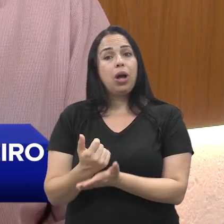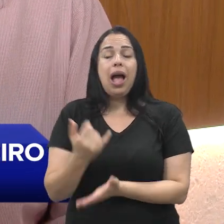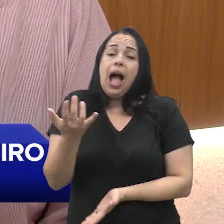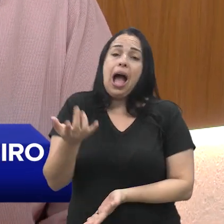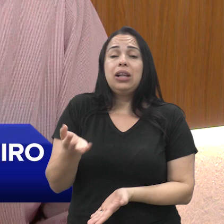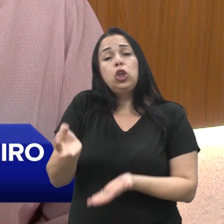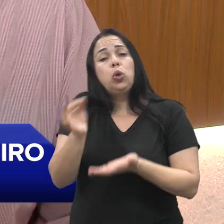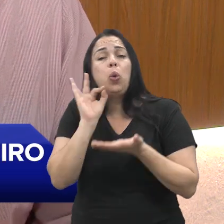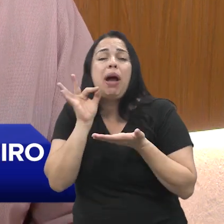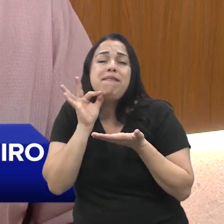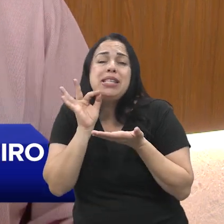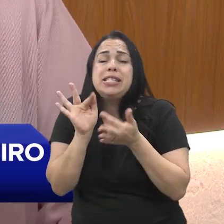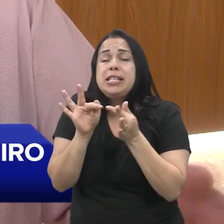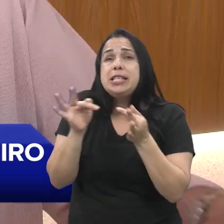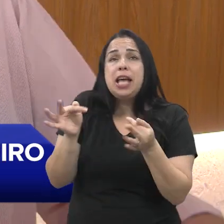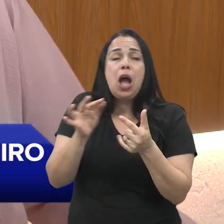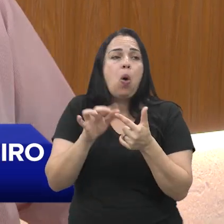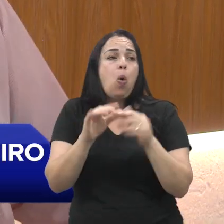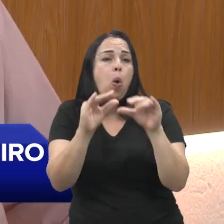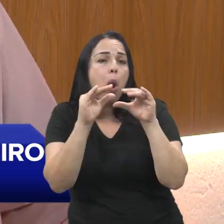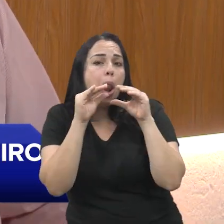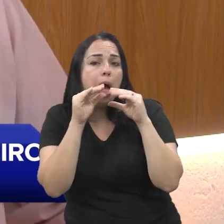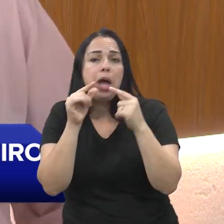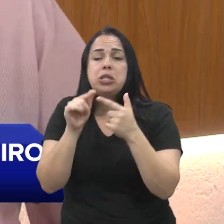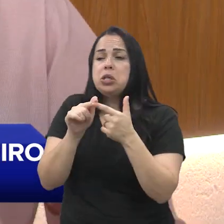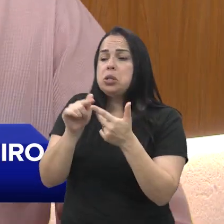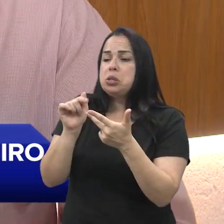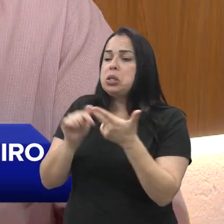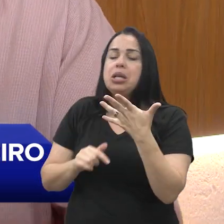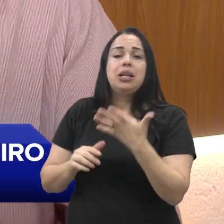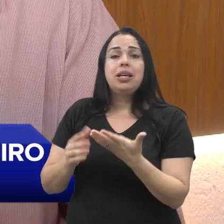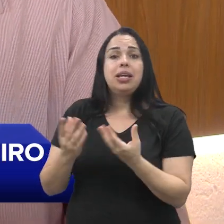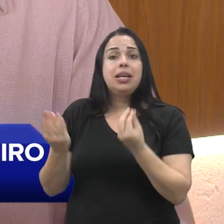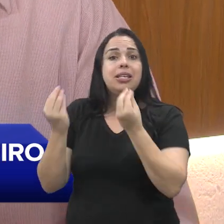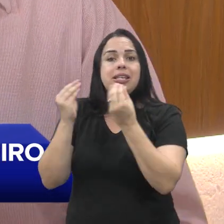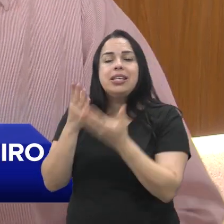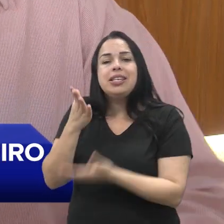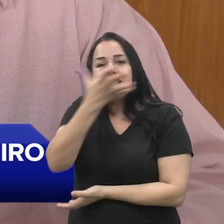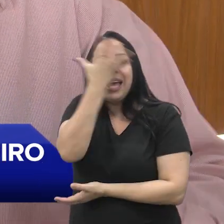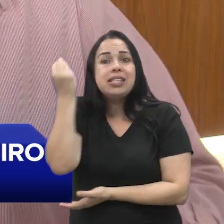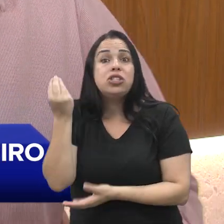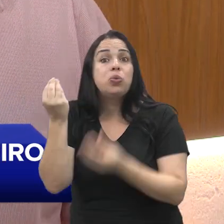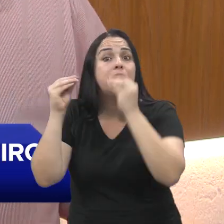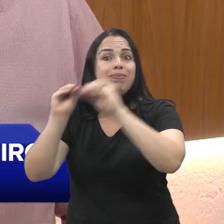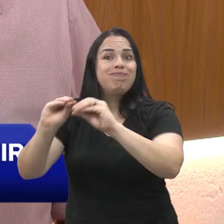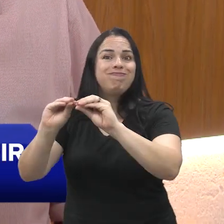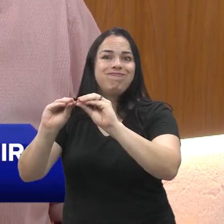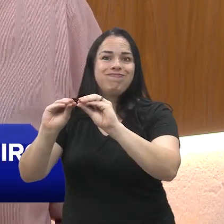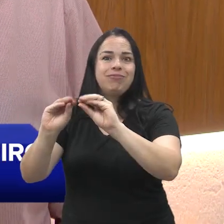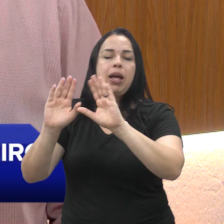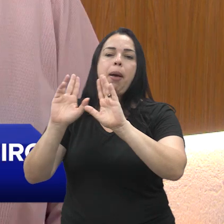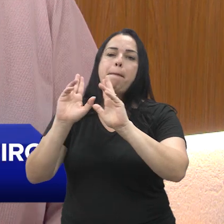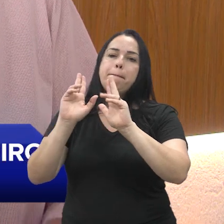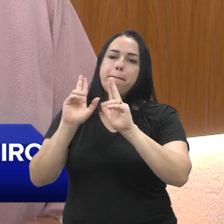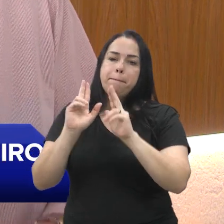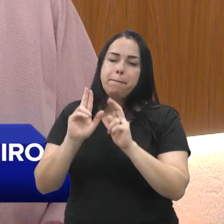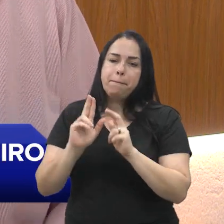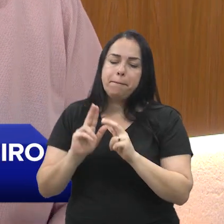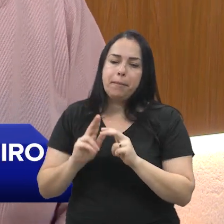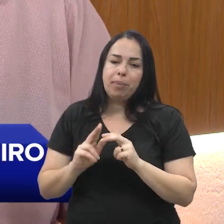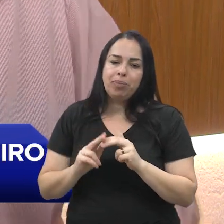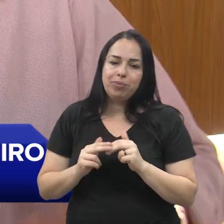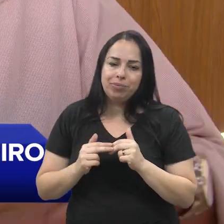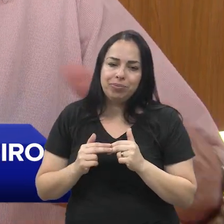expressão, nós temos, por exemplo, vamos tomar um cafezinho ali, um lanchezinho pequeno aqui, e a gente não anota isso. Então,